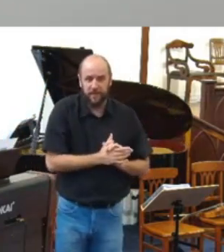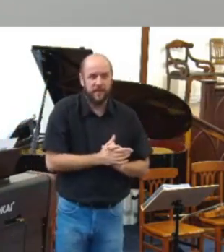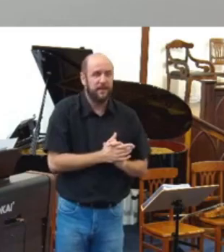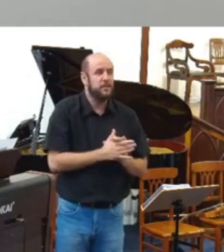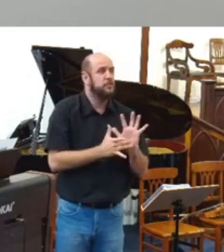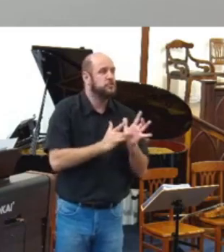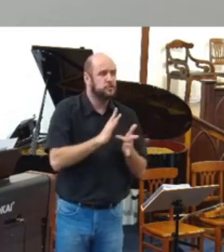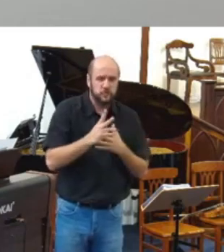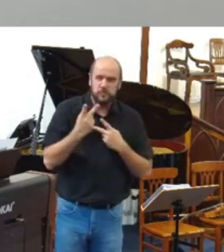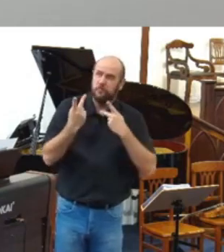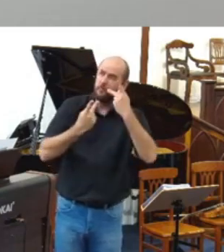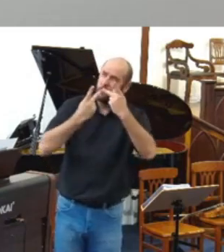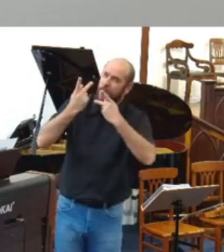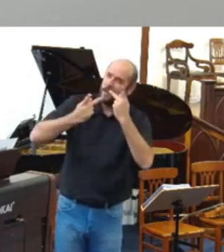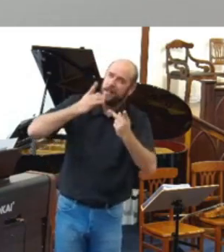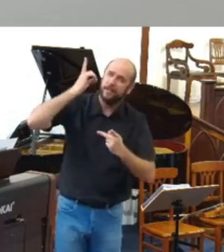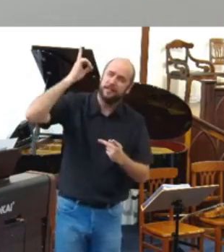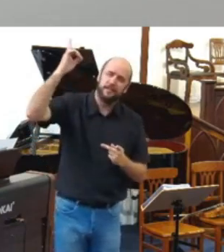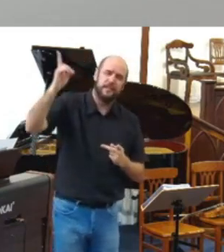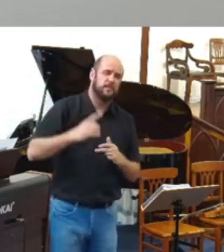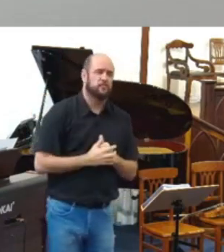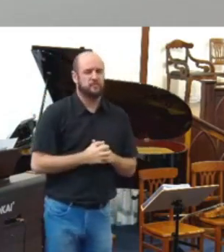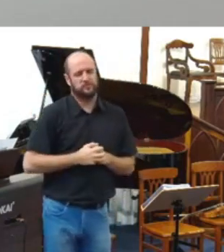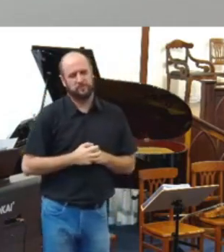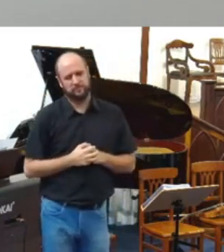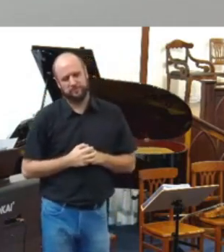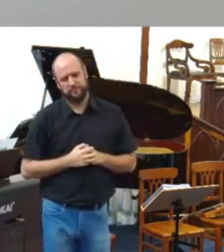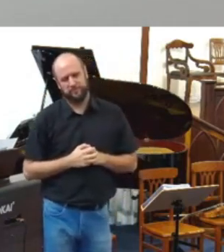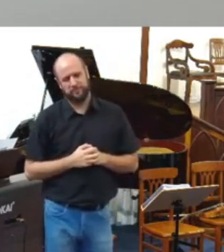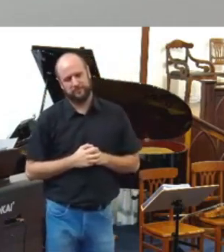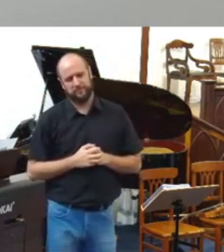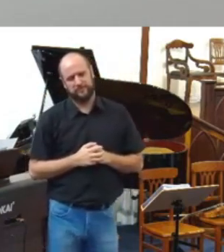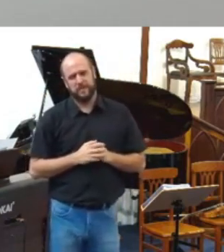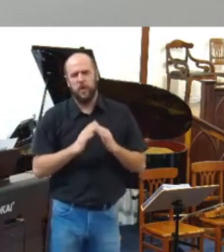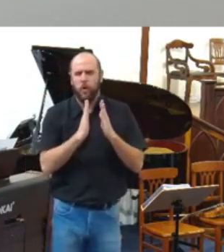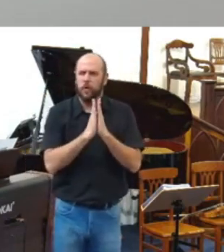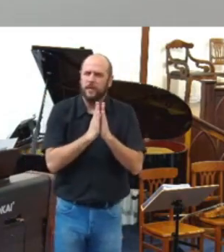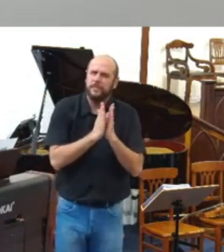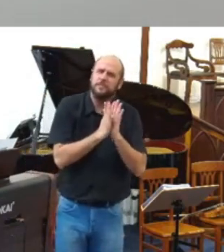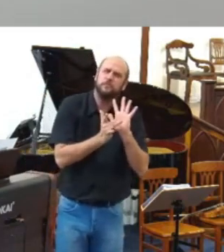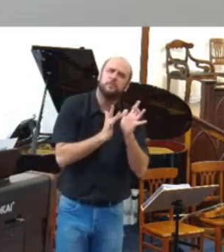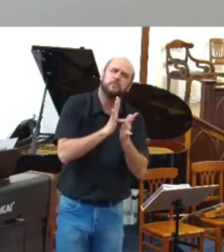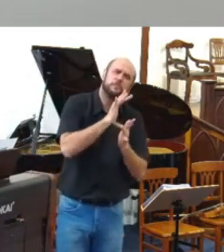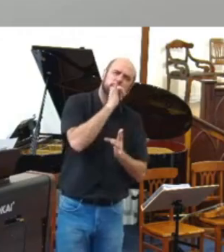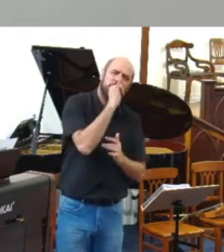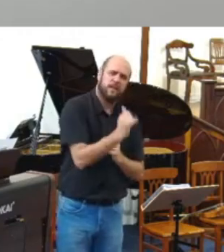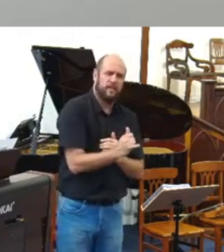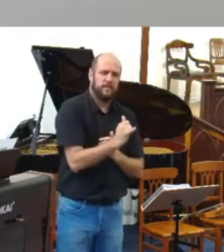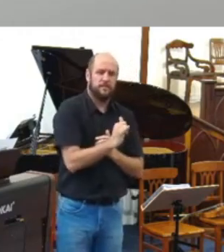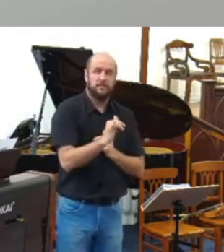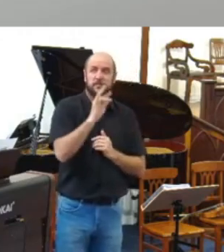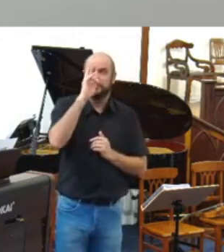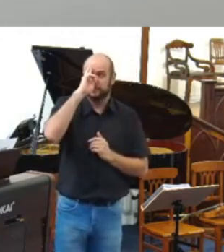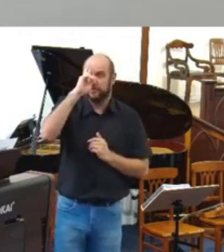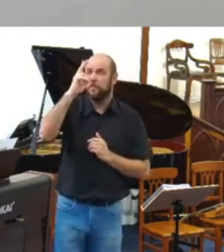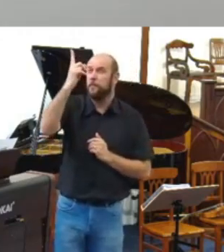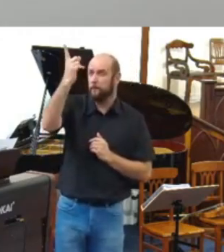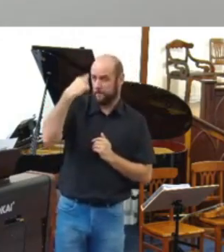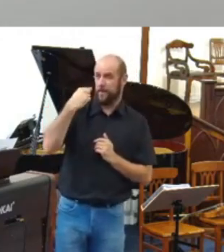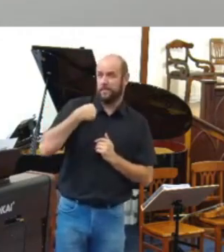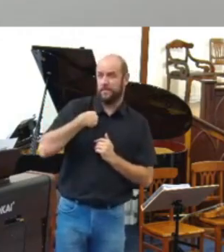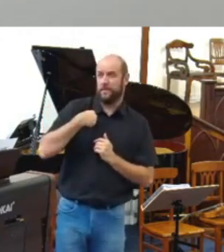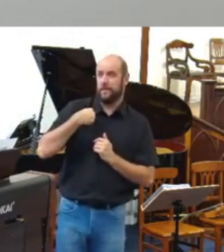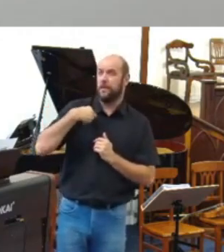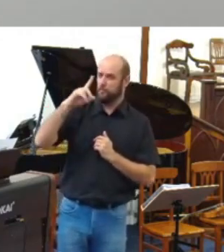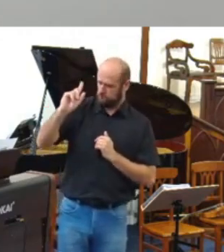está falando com Deus, é a oração sacerdotal. E nessa oração ele disse: o Senhor me enviou, não enviou?